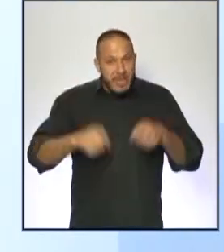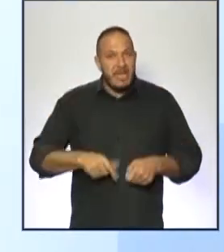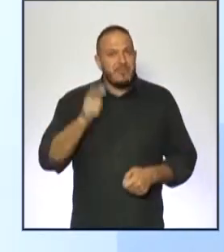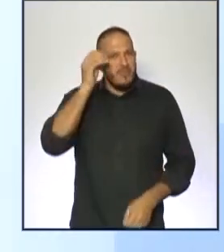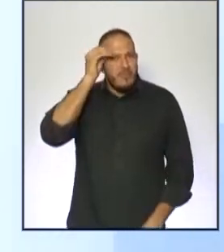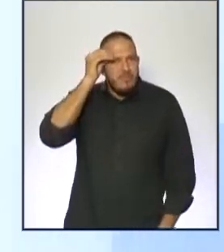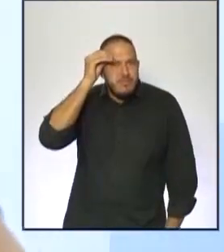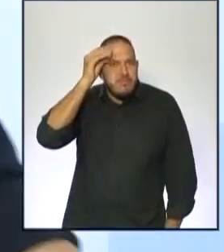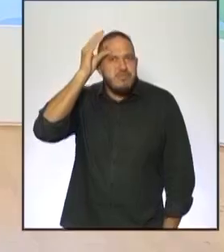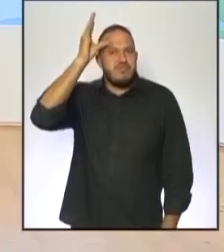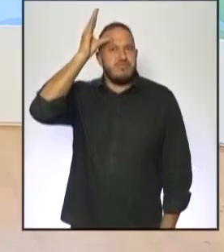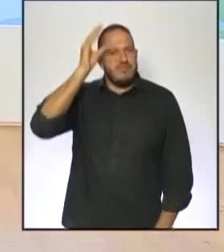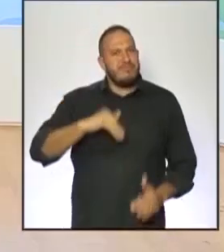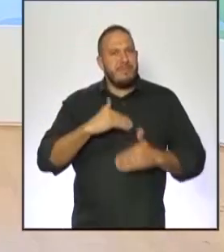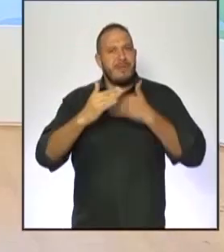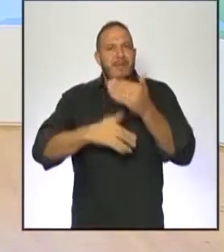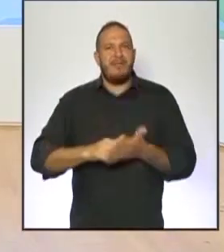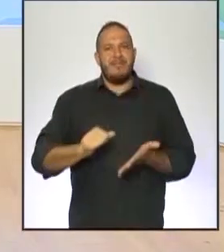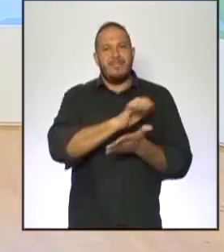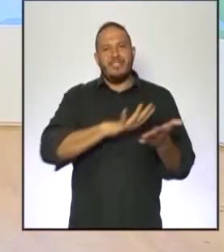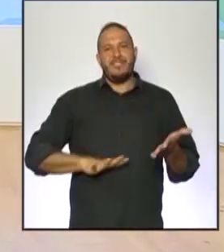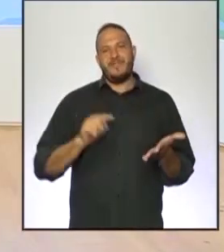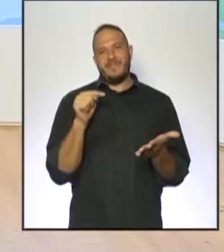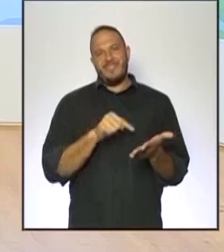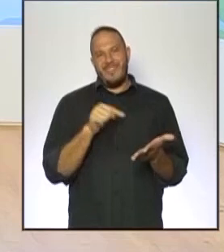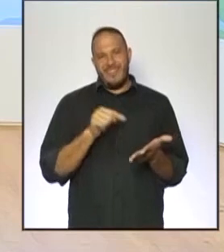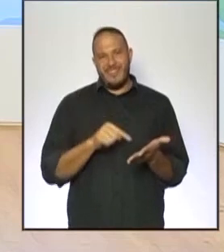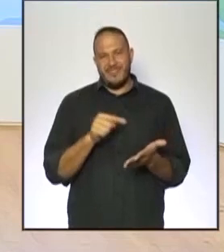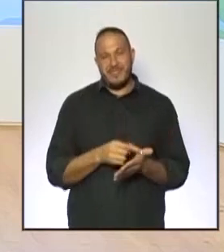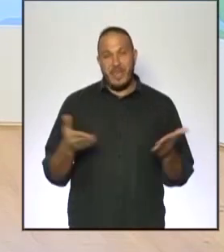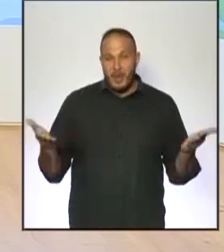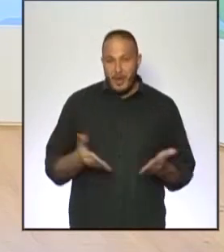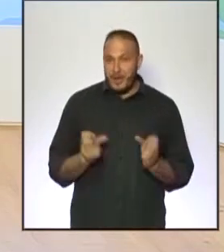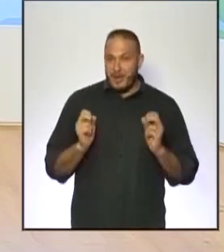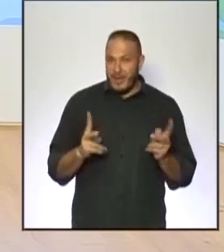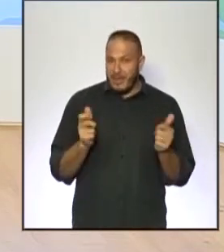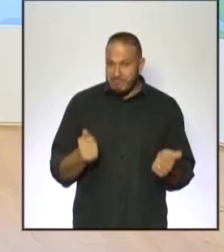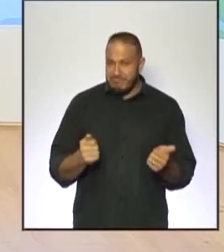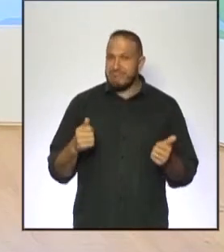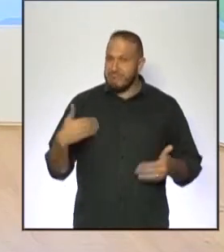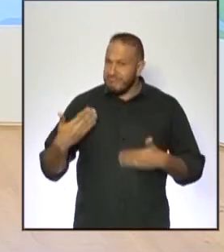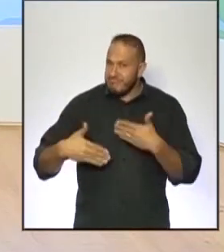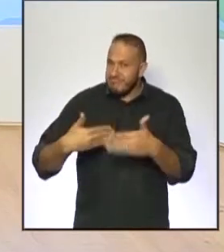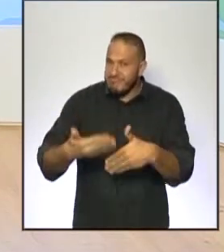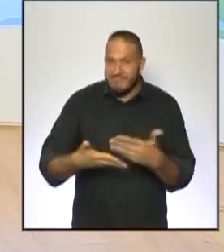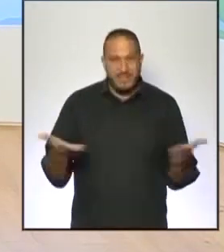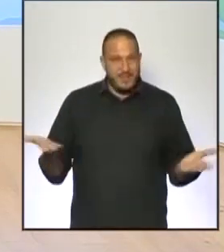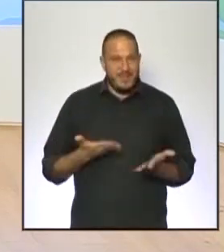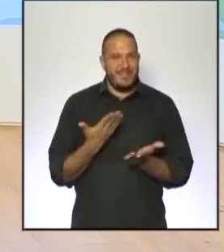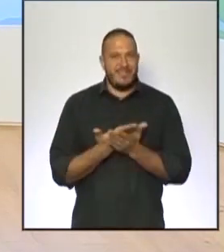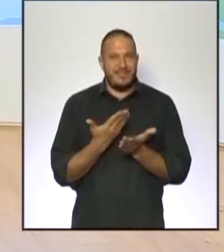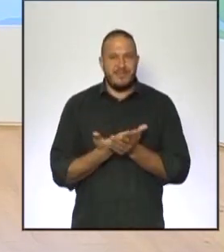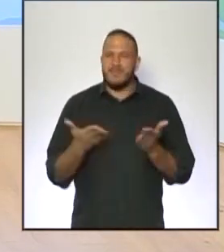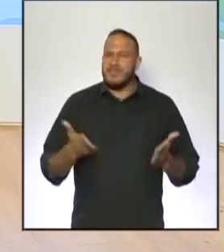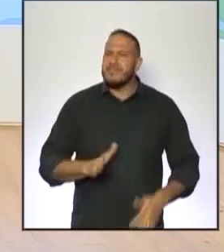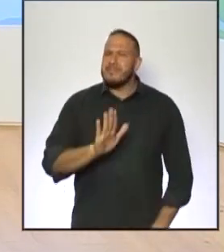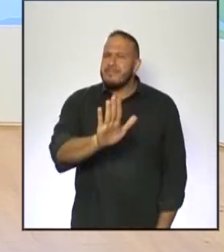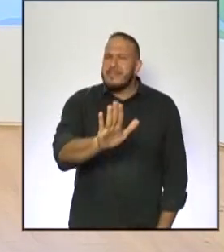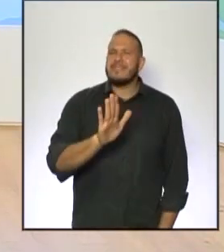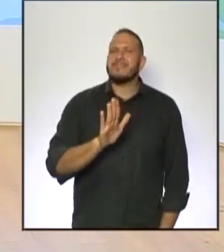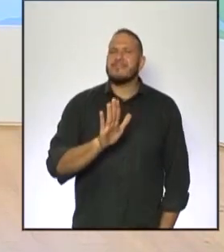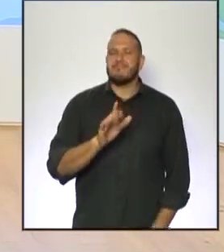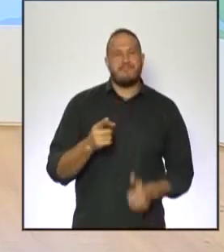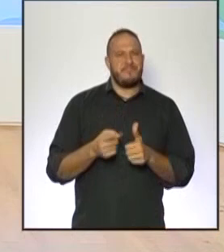prosperar nessas atividades. E agora, então, nós vamos seguir com a nossa aula e vamos conversar, então,